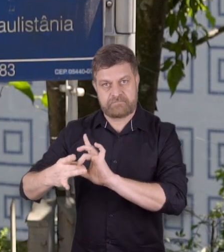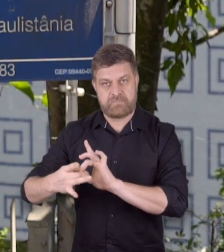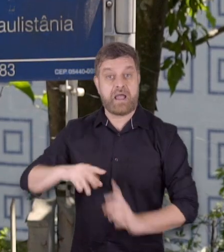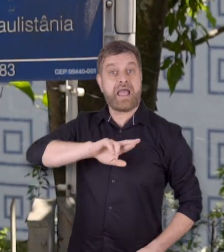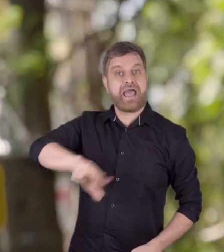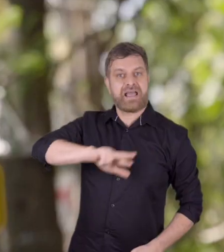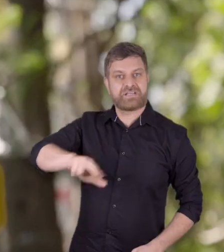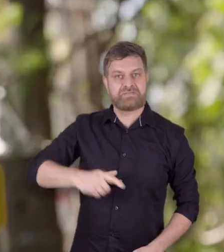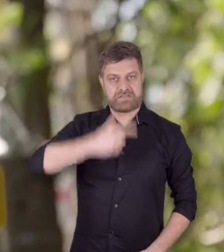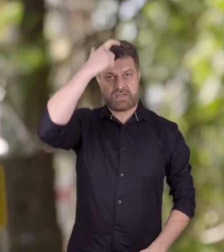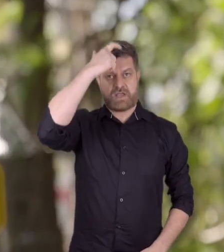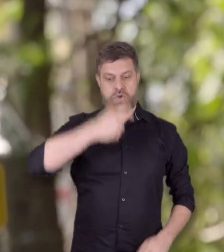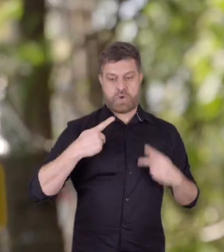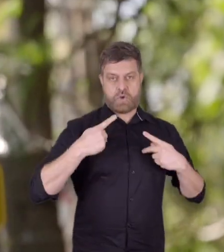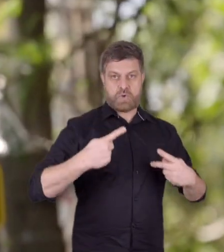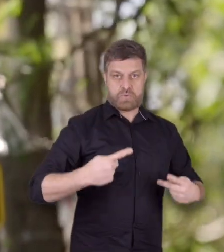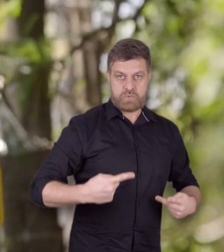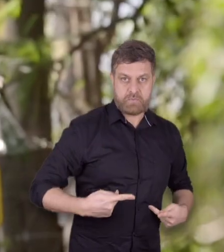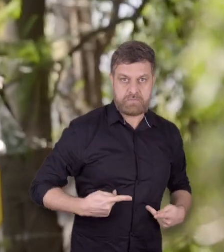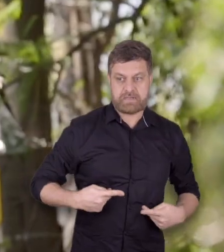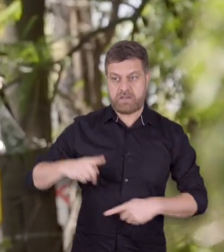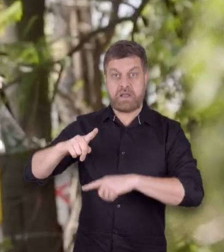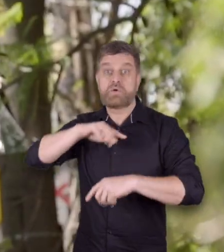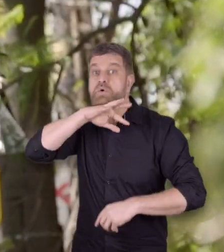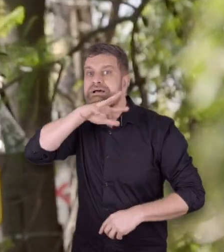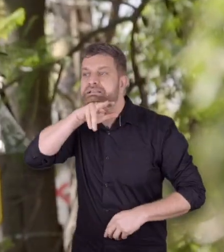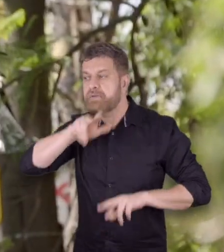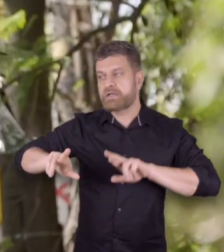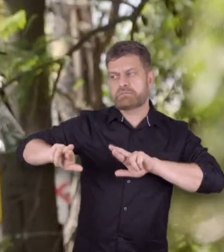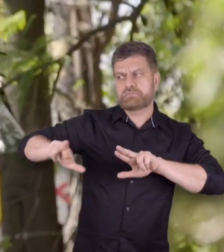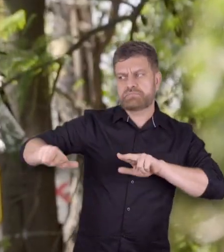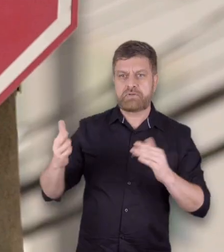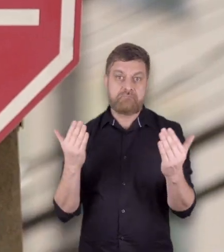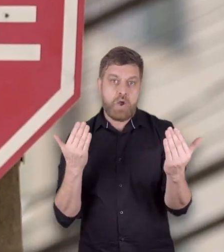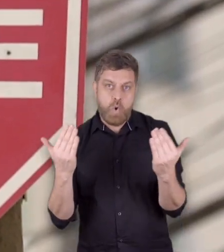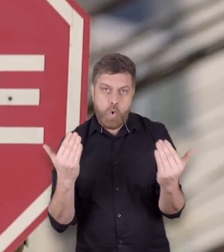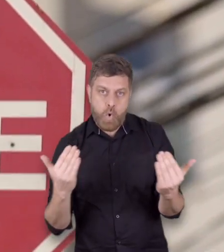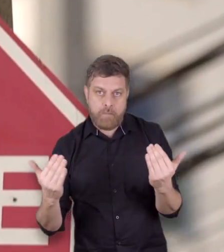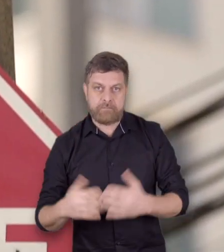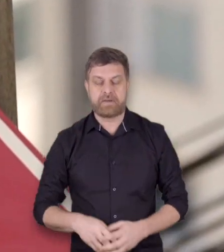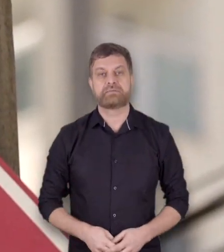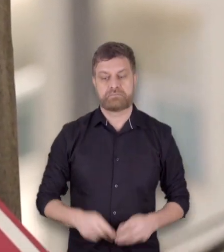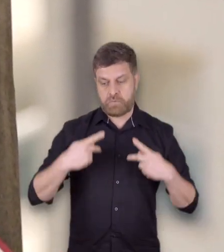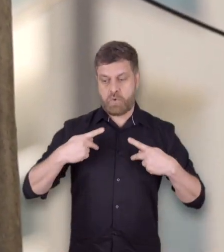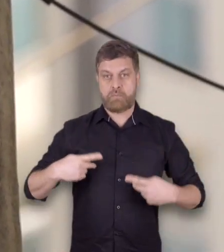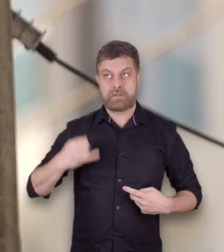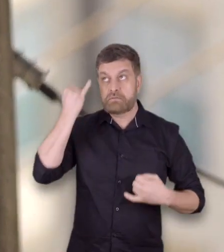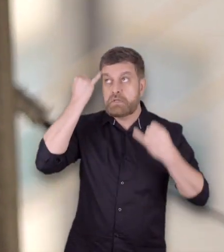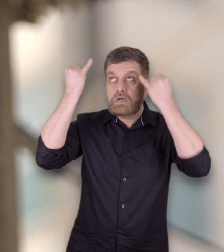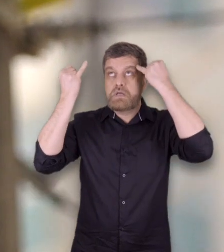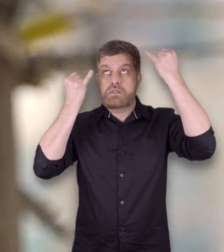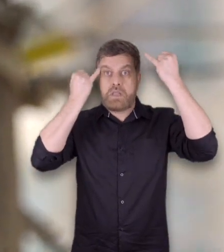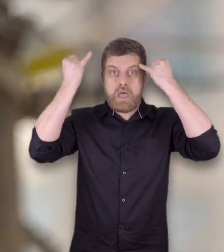grande diferença do humano em relação aos outros animais. O ser humano é inventivo, e ele é